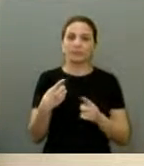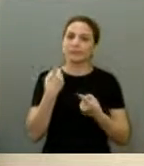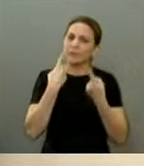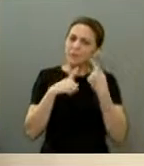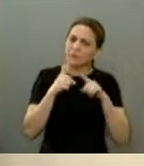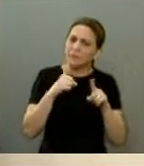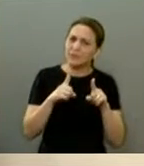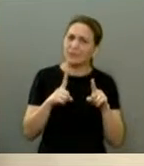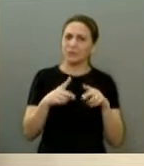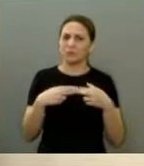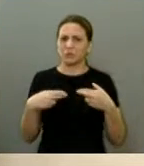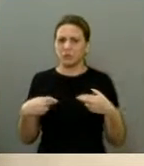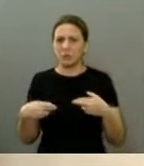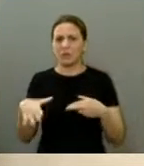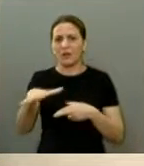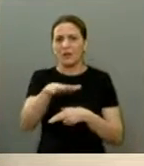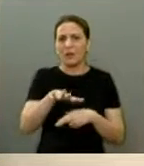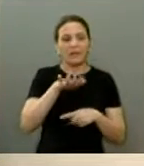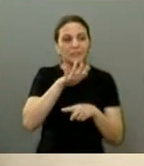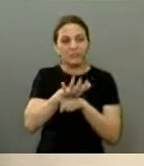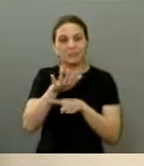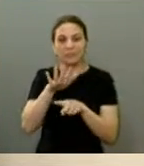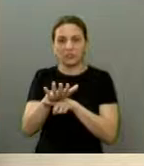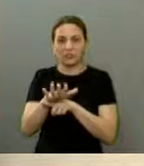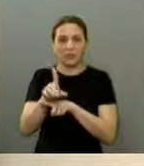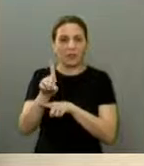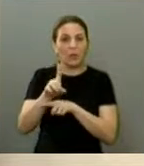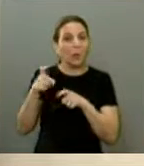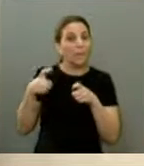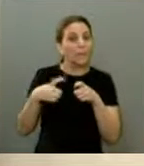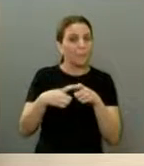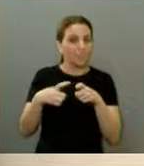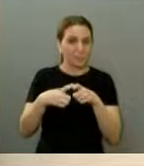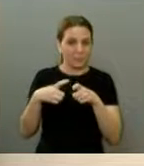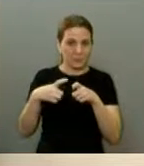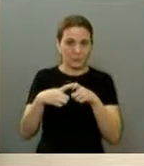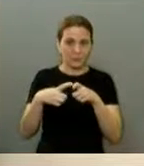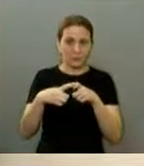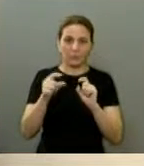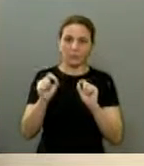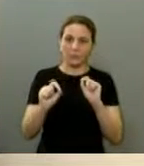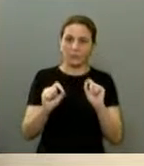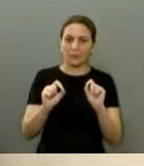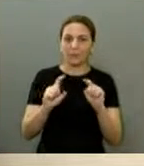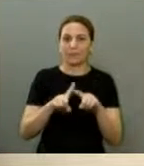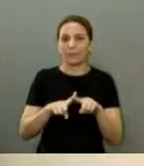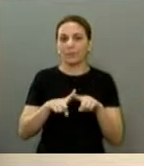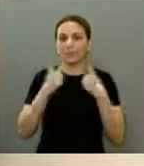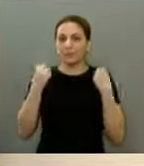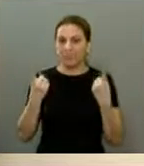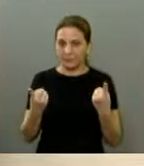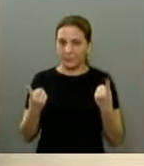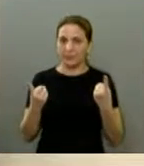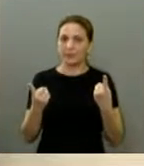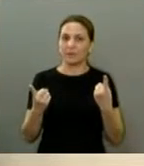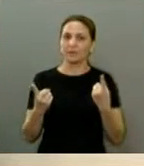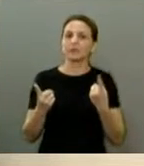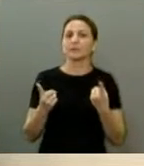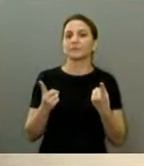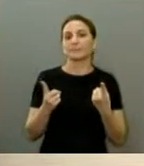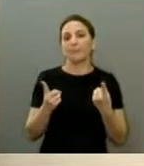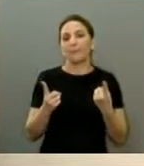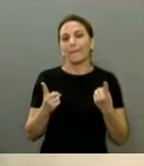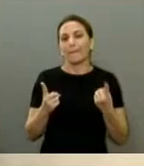reclamações foram de área de atendimento, não foi em área médica. Tá? Mas isso, perante a